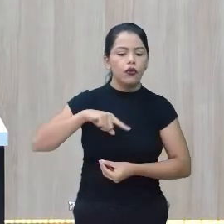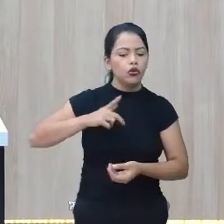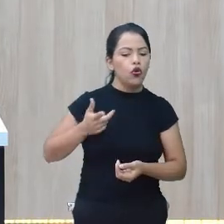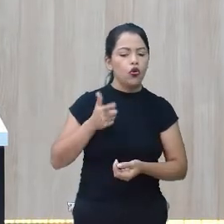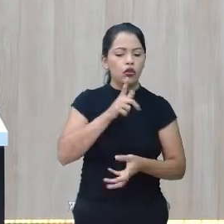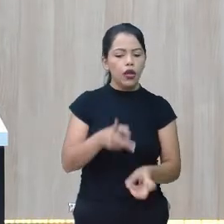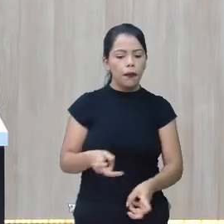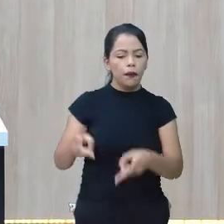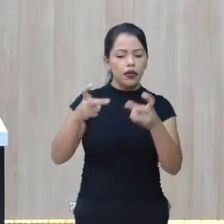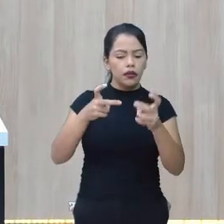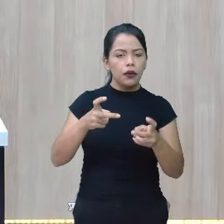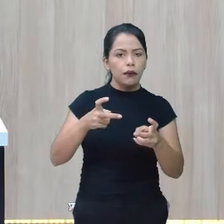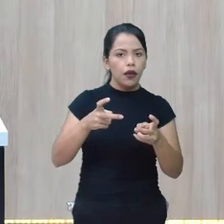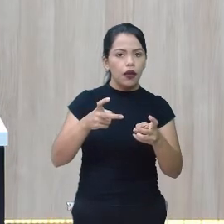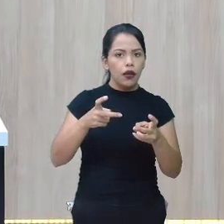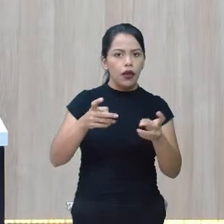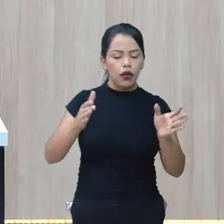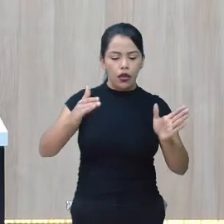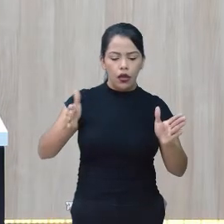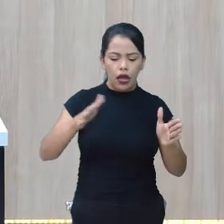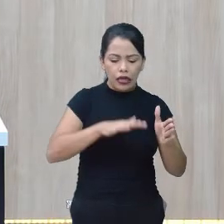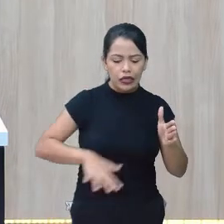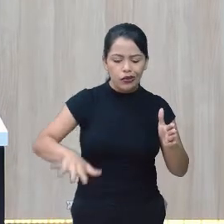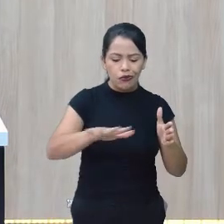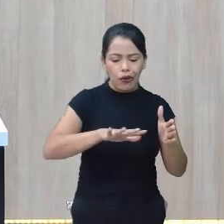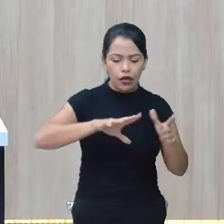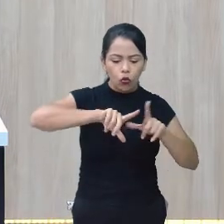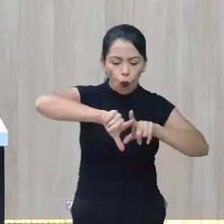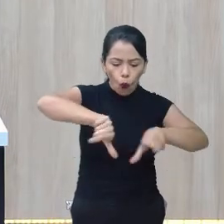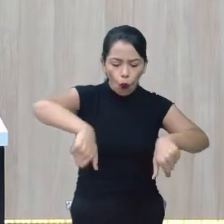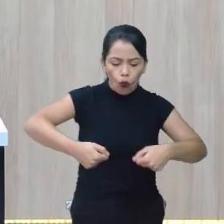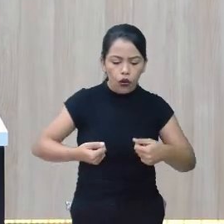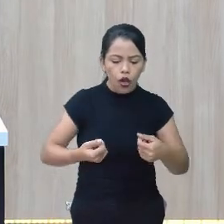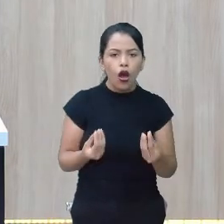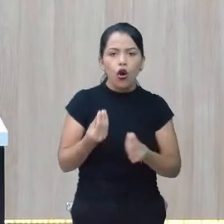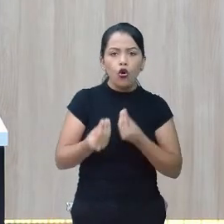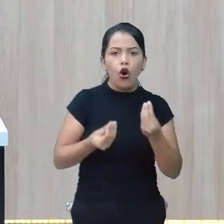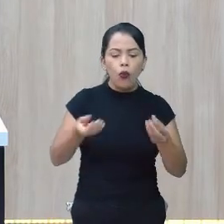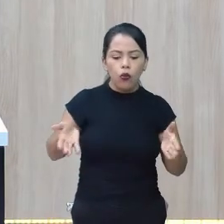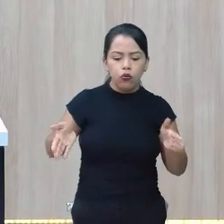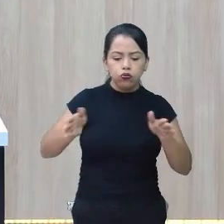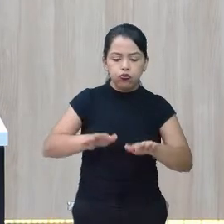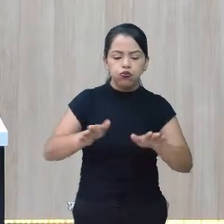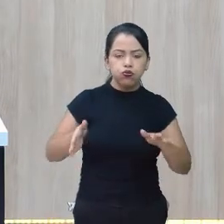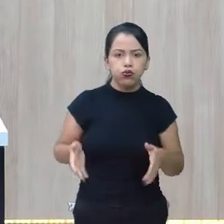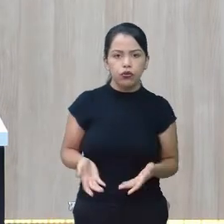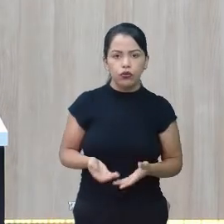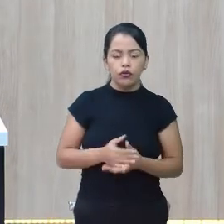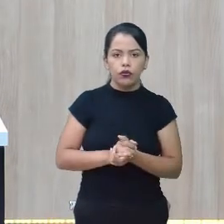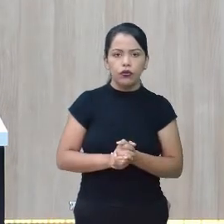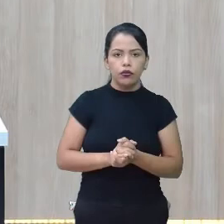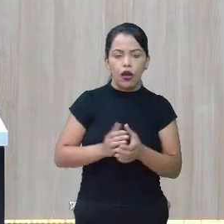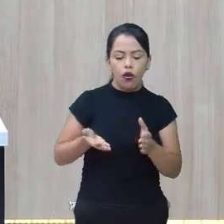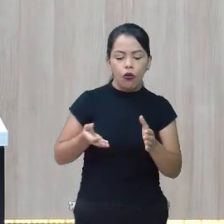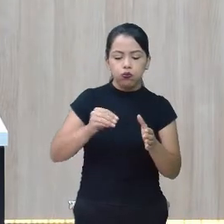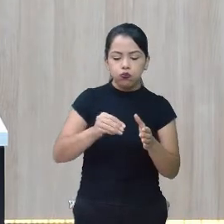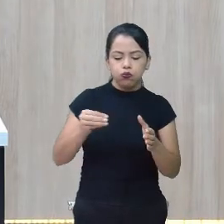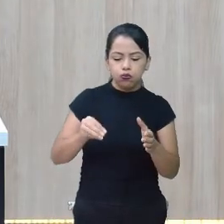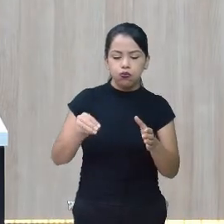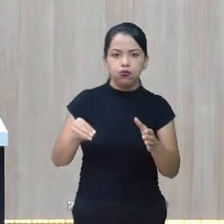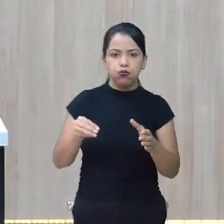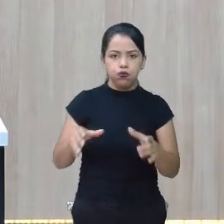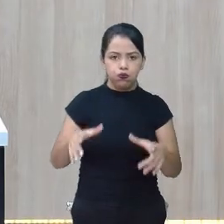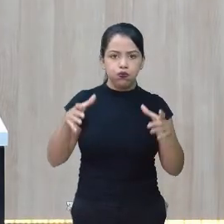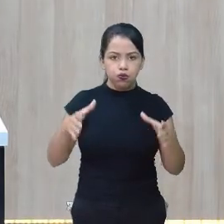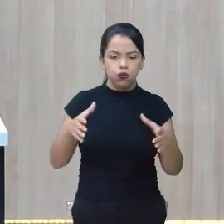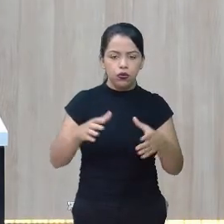para preencher um espaço que tem esse formato. Por isso o nome da aula hoje é volume do bloco retangular, tá certo? E aí eu